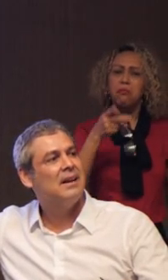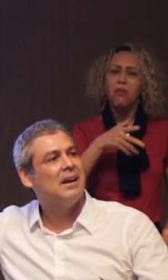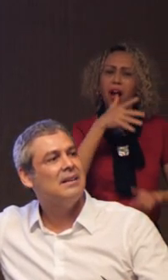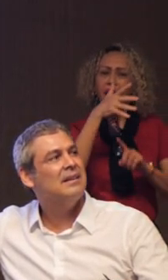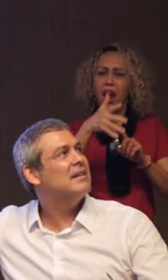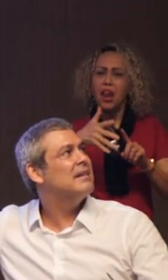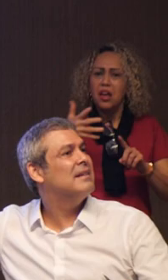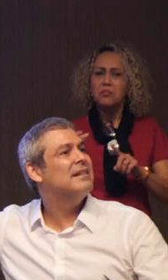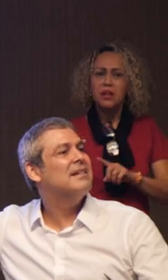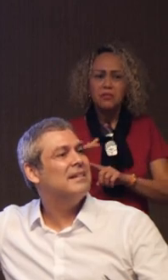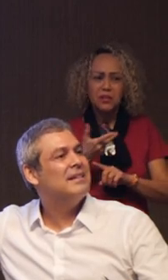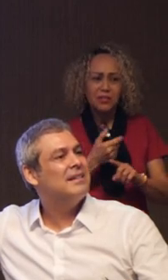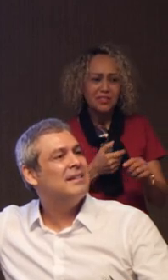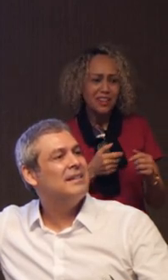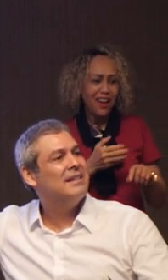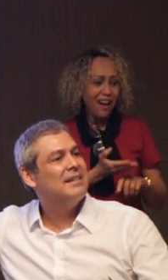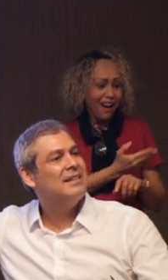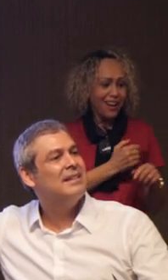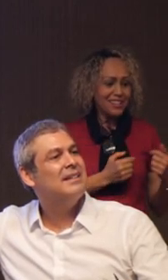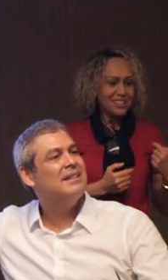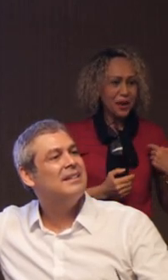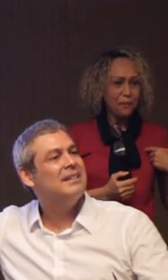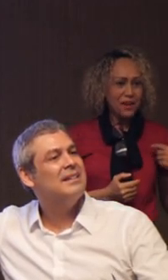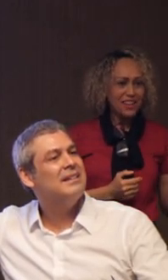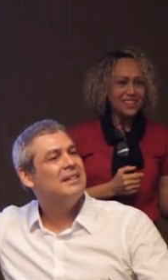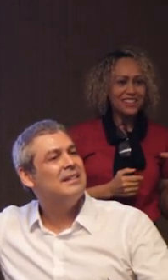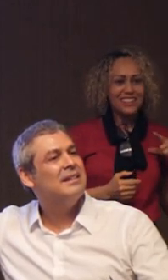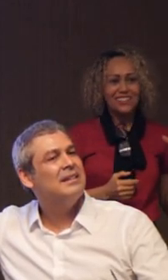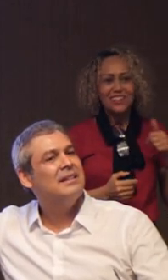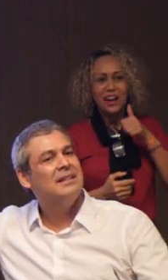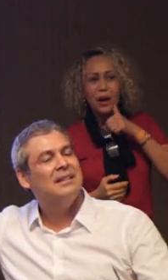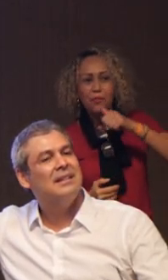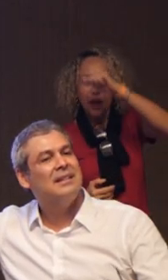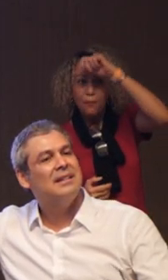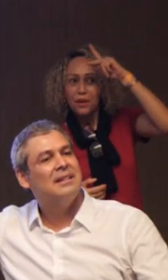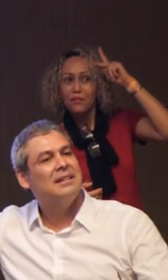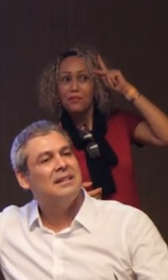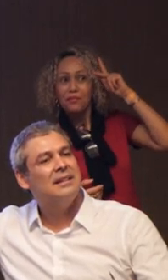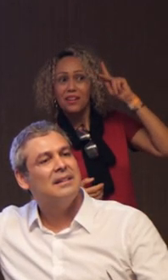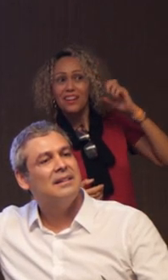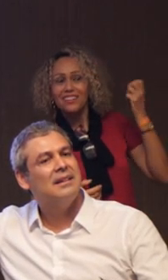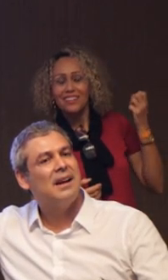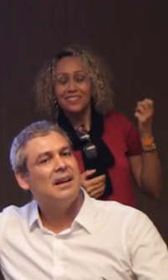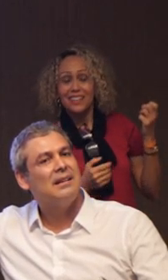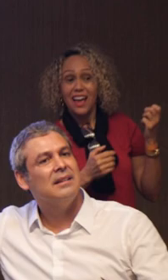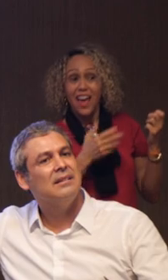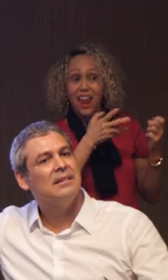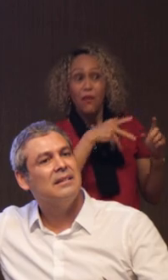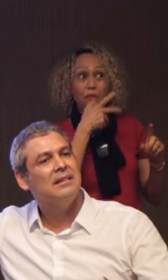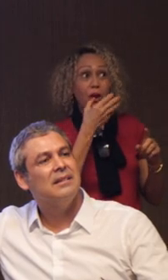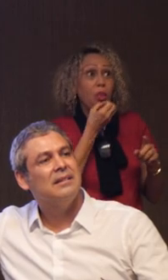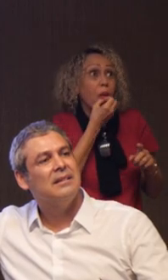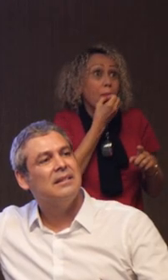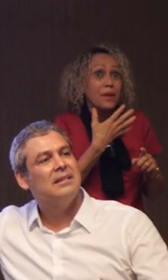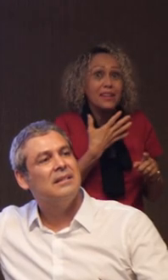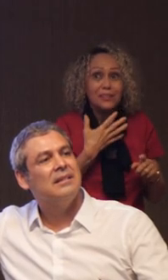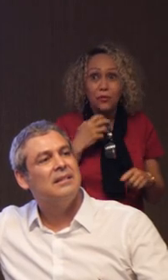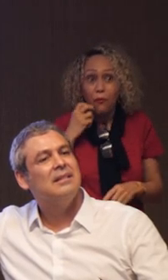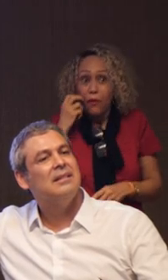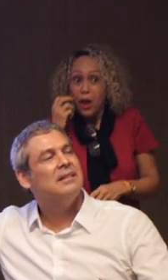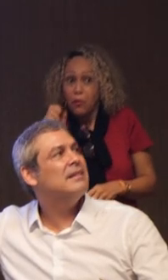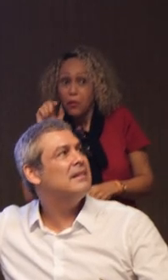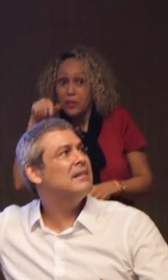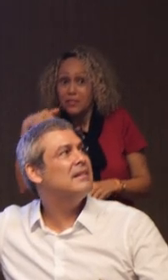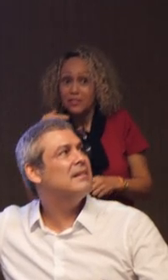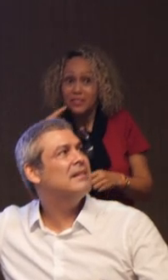com vergonha de falar depois da fala dela, que foi tão boa. Mas aí eu queria enfatizar, eu venho de Macabal, no Maranhão.